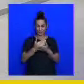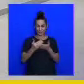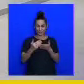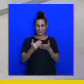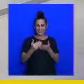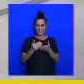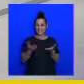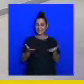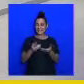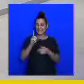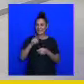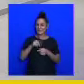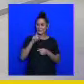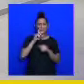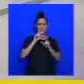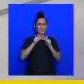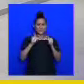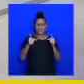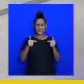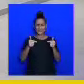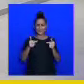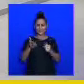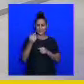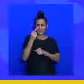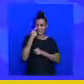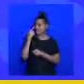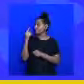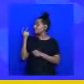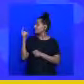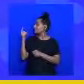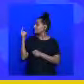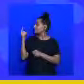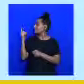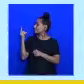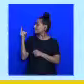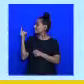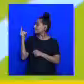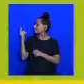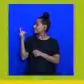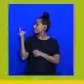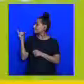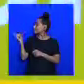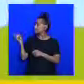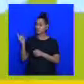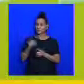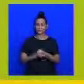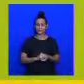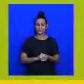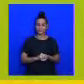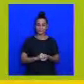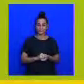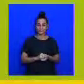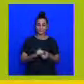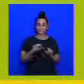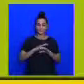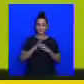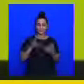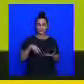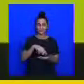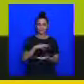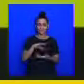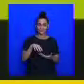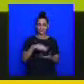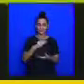Vamos começar? Será que hoje é o seu dia de sorte? Bolas posicionadas, valendo! Globo